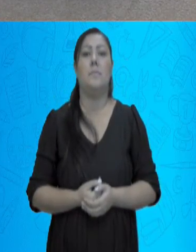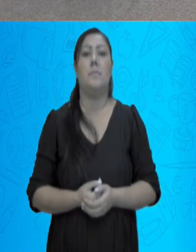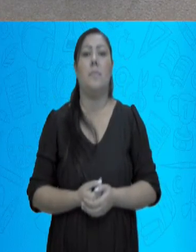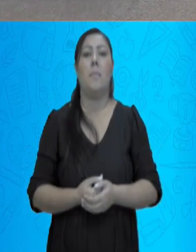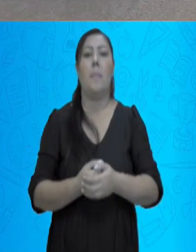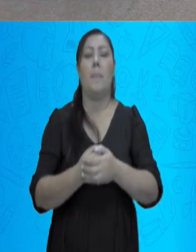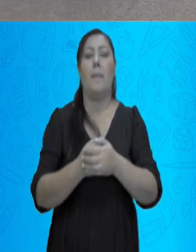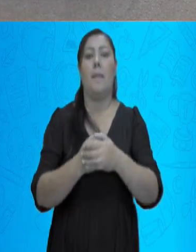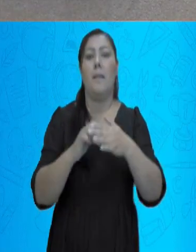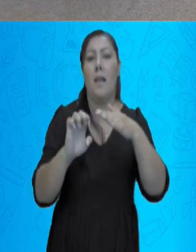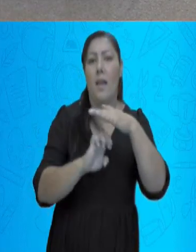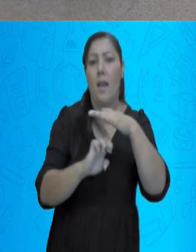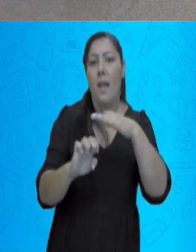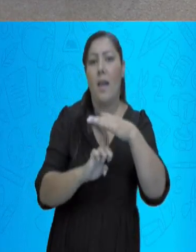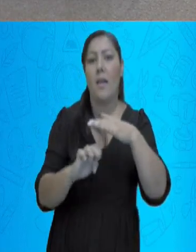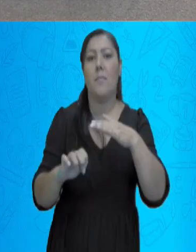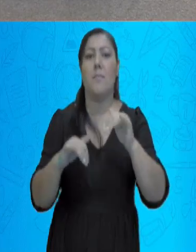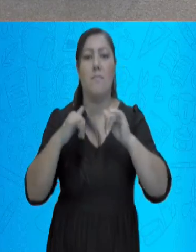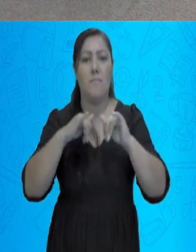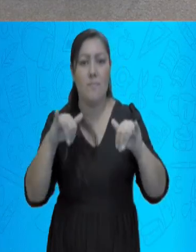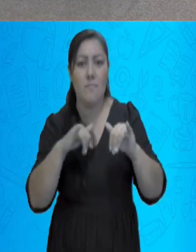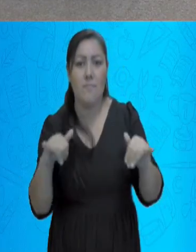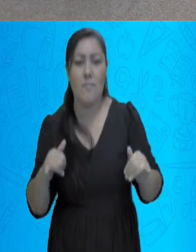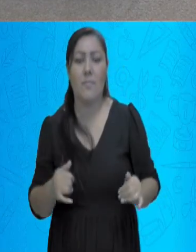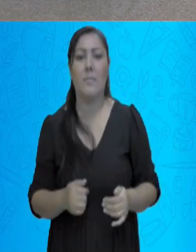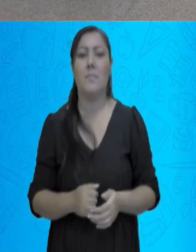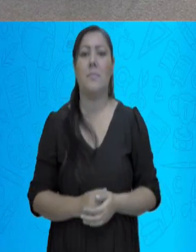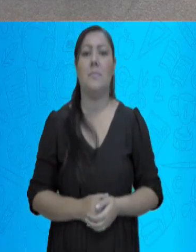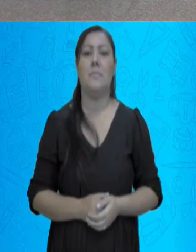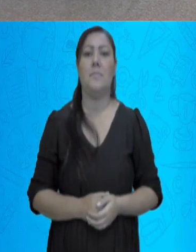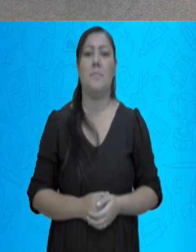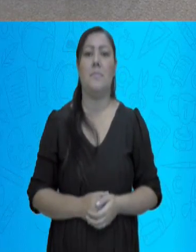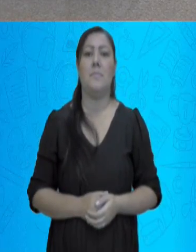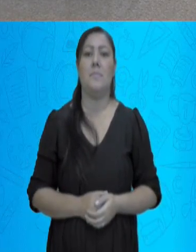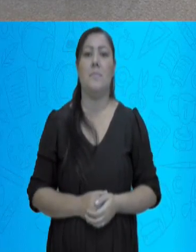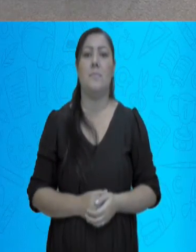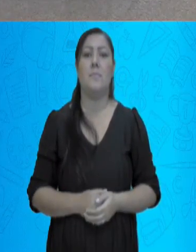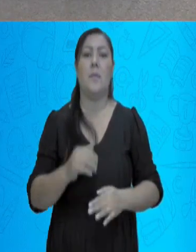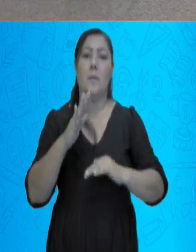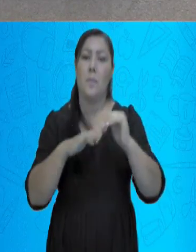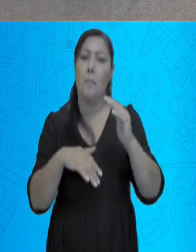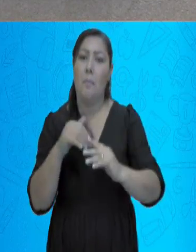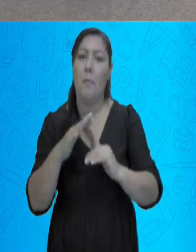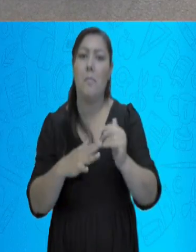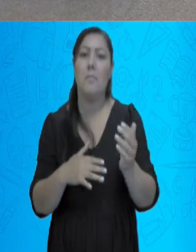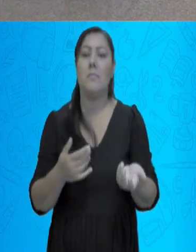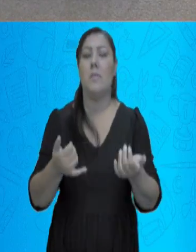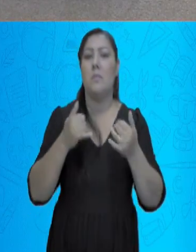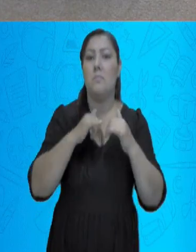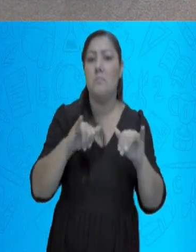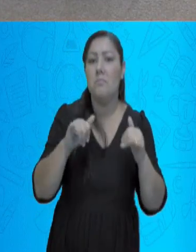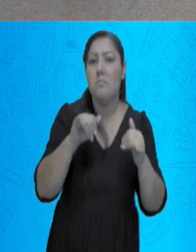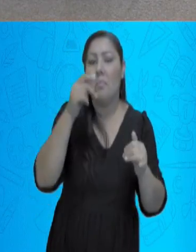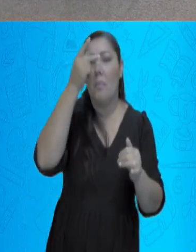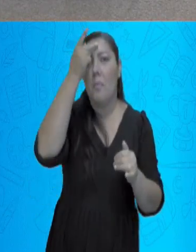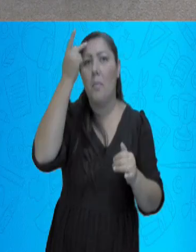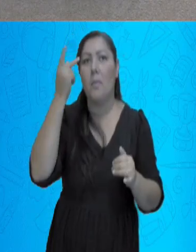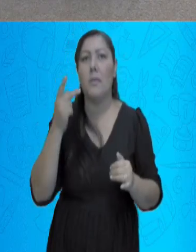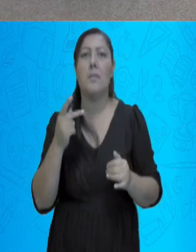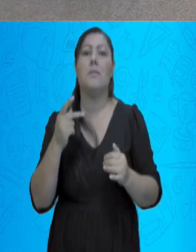de novos trabalhos, que envolvem esse giro comercial. E quem são os profissionais? Publicitários, artistas e